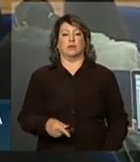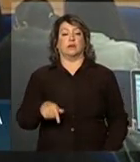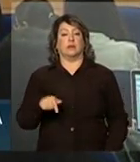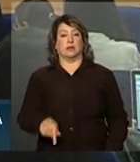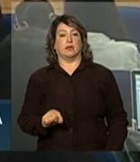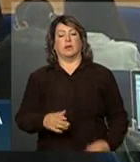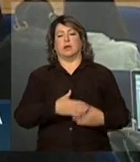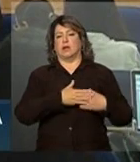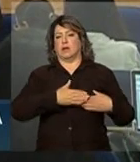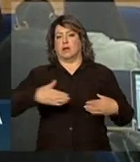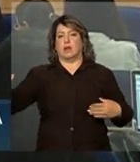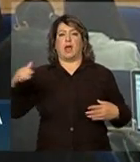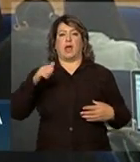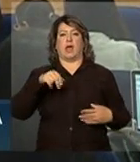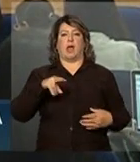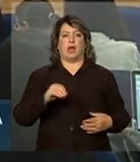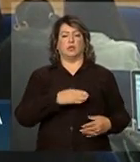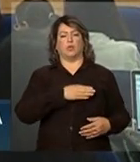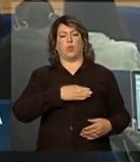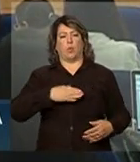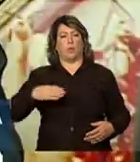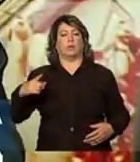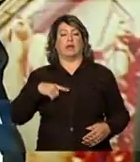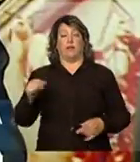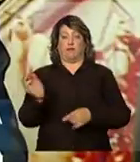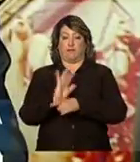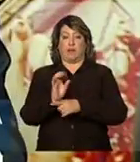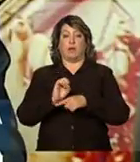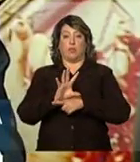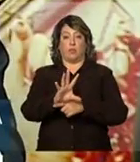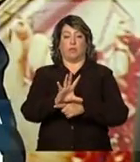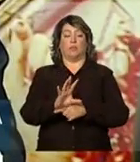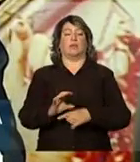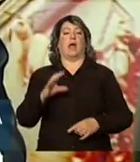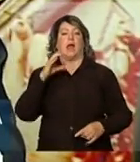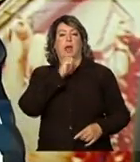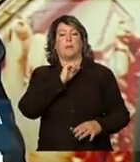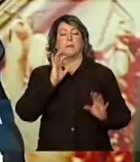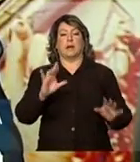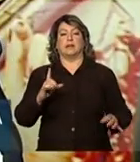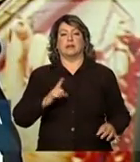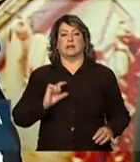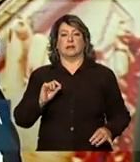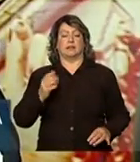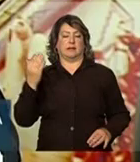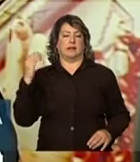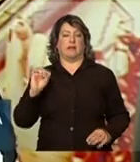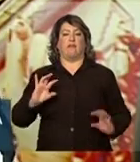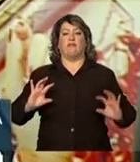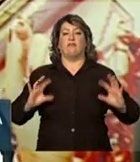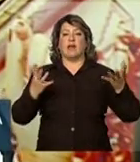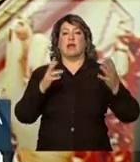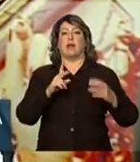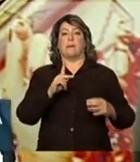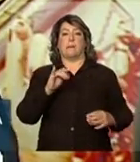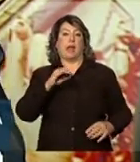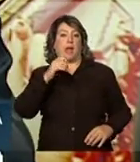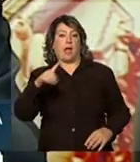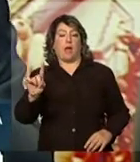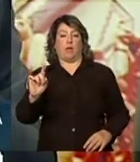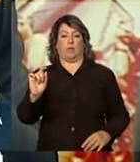ano inteiro, né? Você vê que naquele filme ele passou rápido, mas naquele filme aparece desde a festa do peão